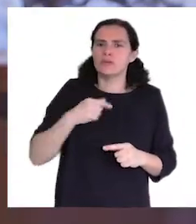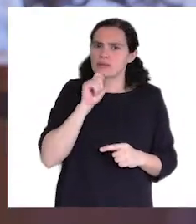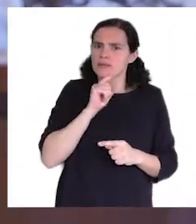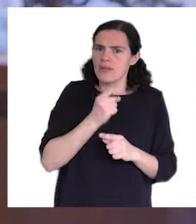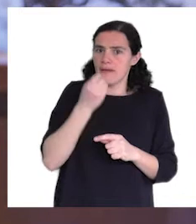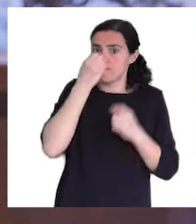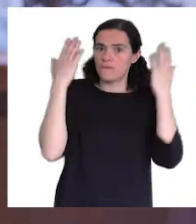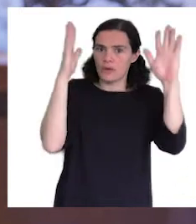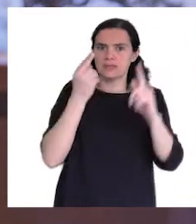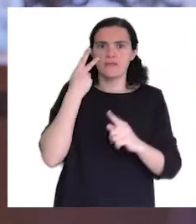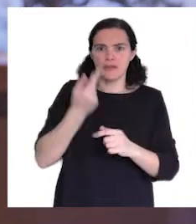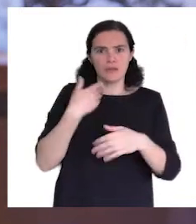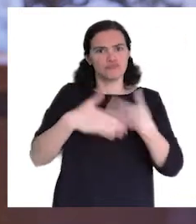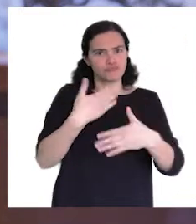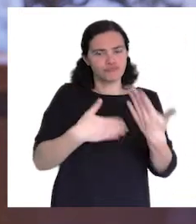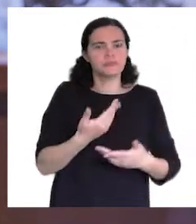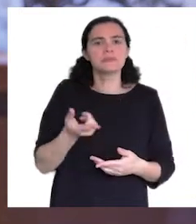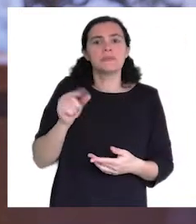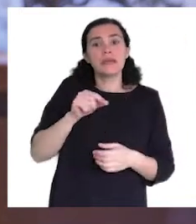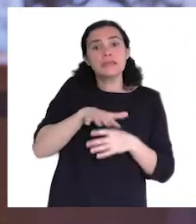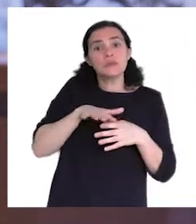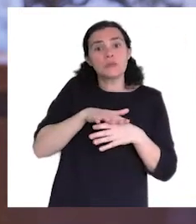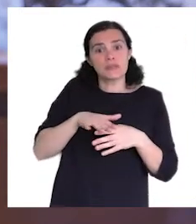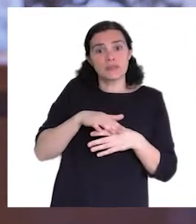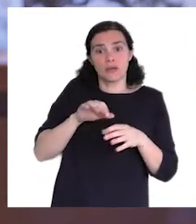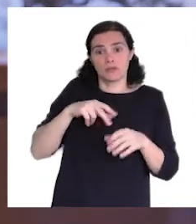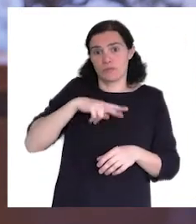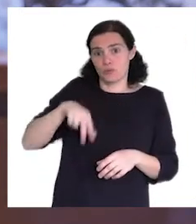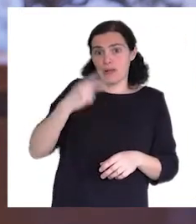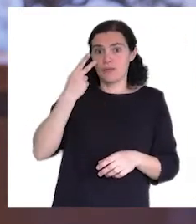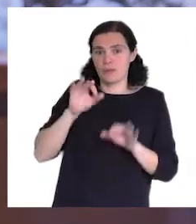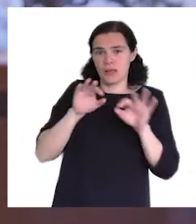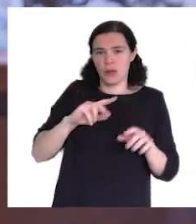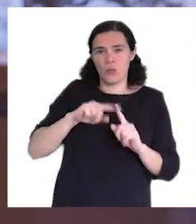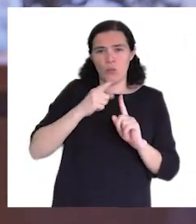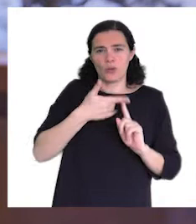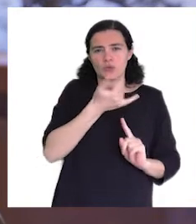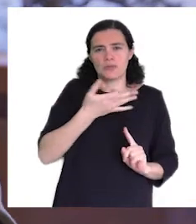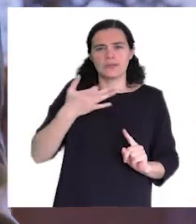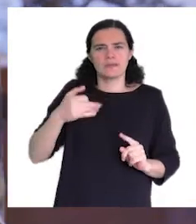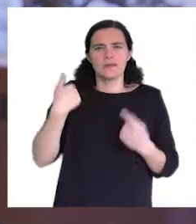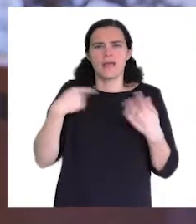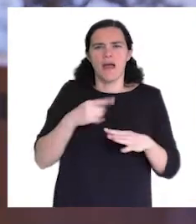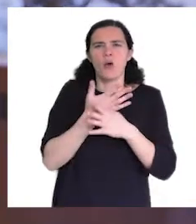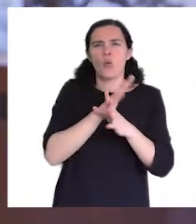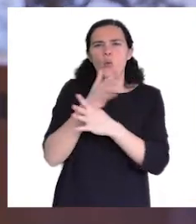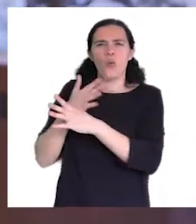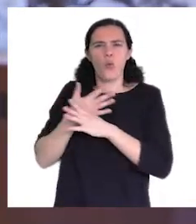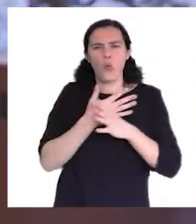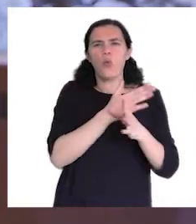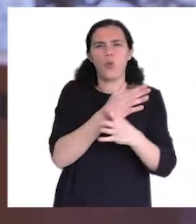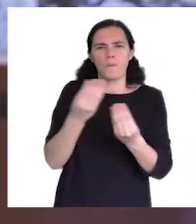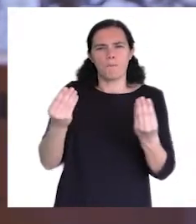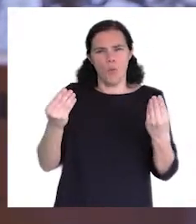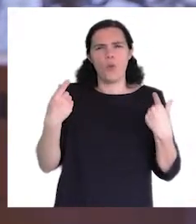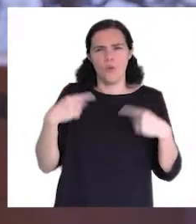mantermos viva esta floresta e, numa situação em que Portugal viveu, como em 2017, com uma massa grande de